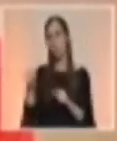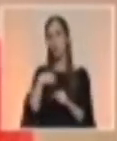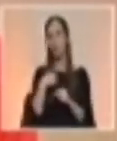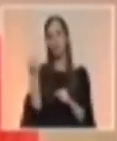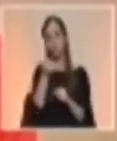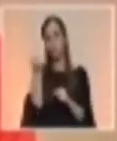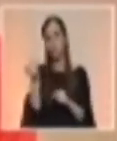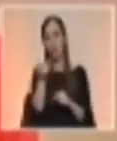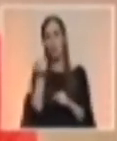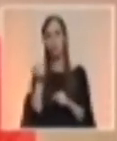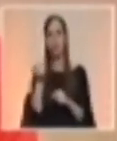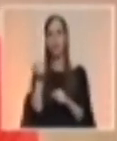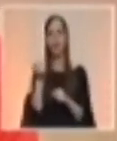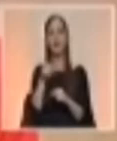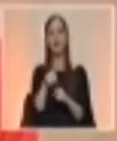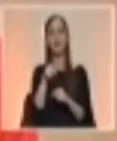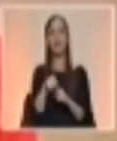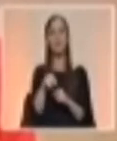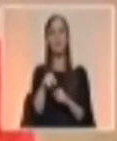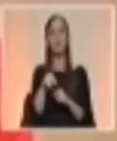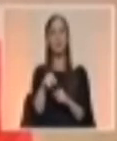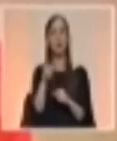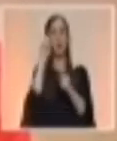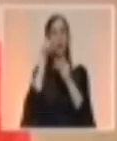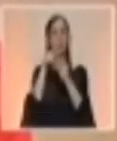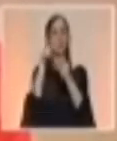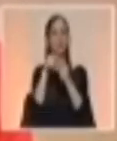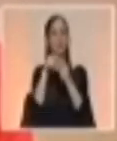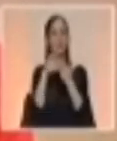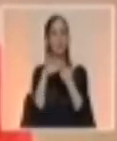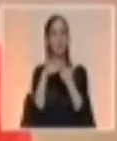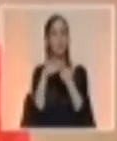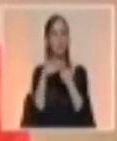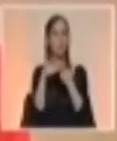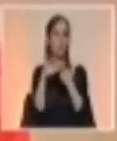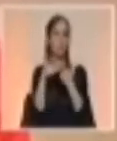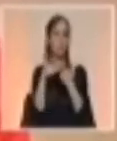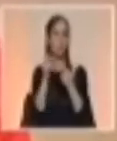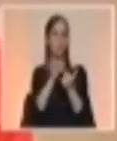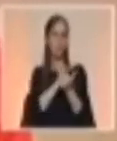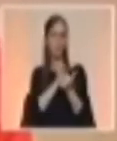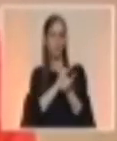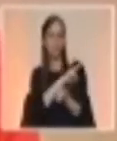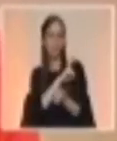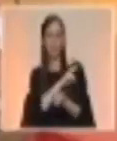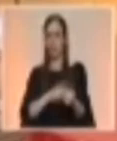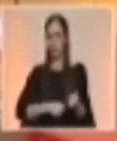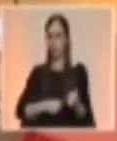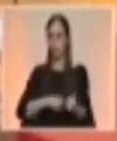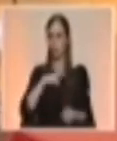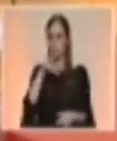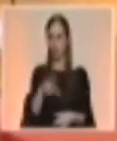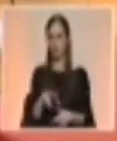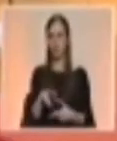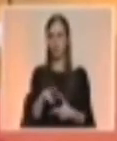instituição, e esta iniciativa enquadra-se na missão da nossa instituição, da Universidade Católica Portuguesa, aqui